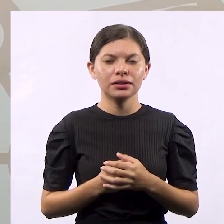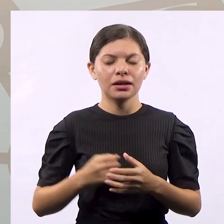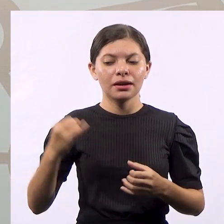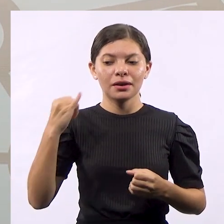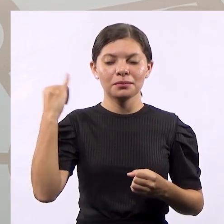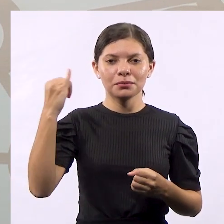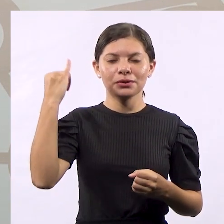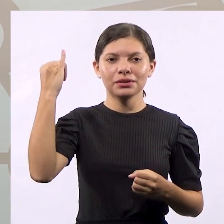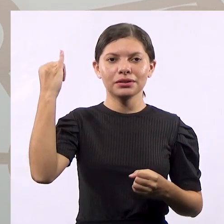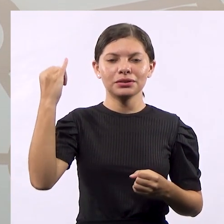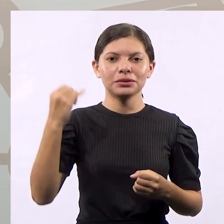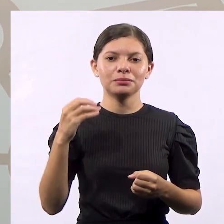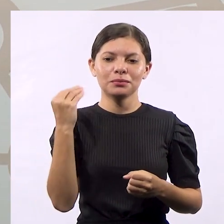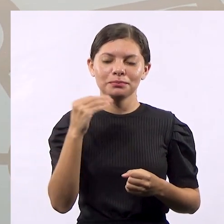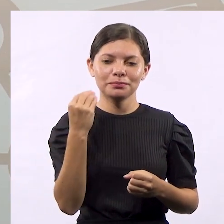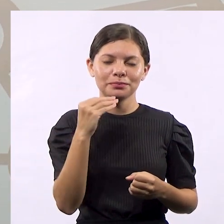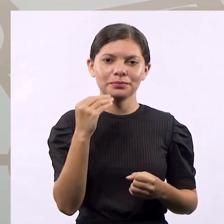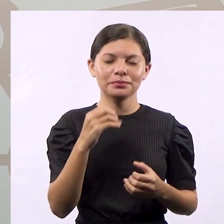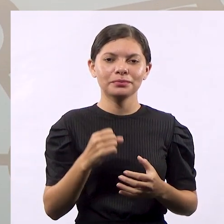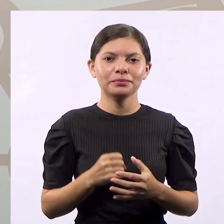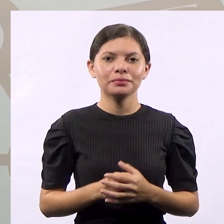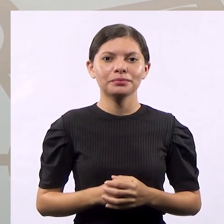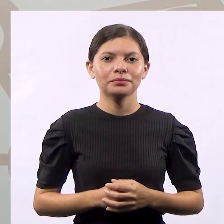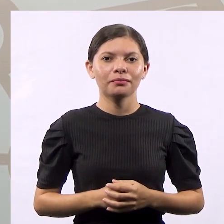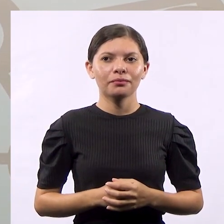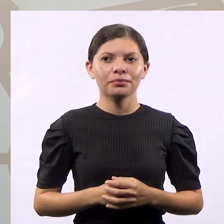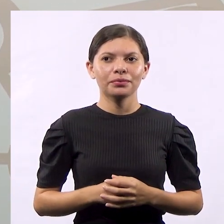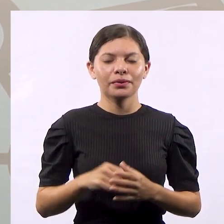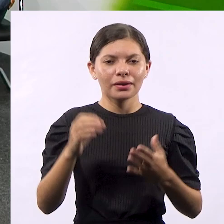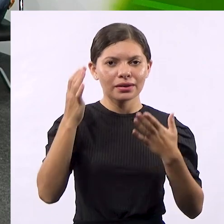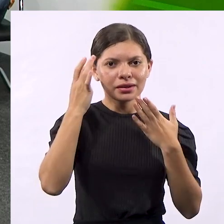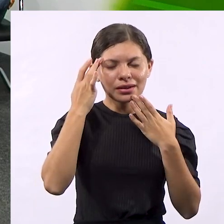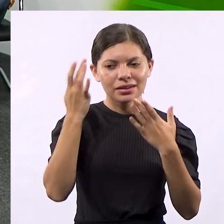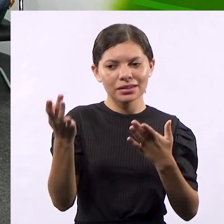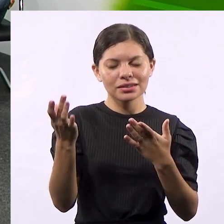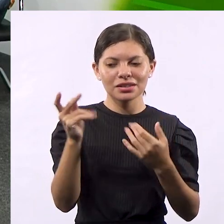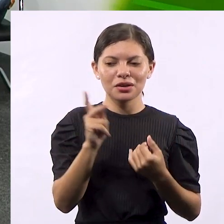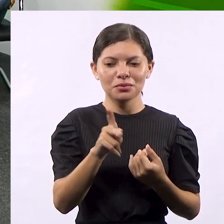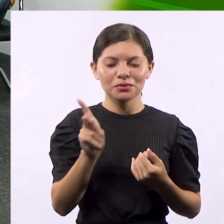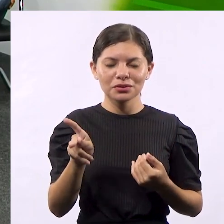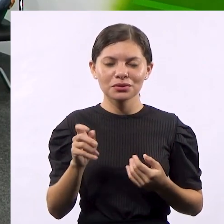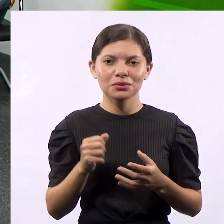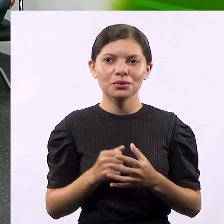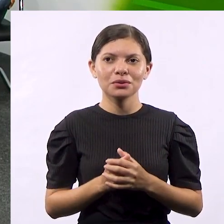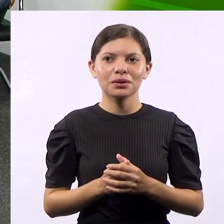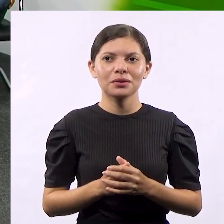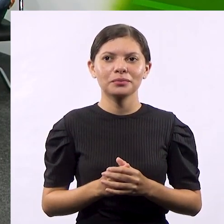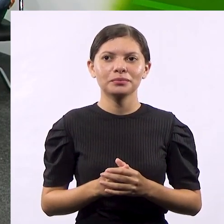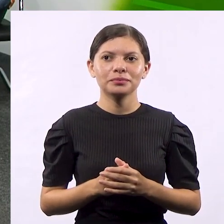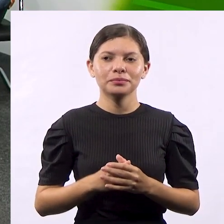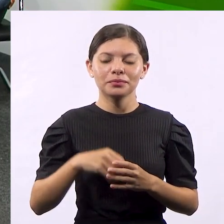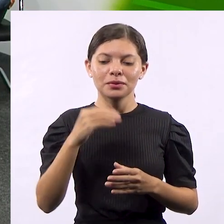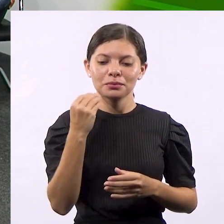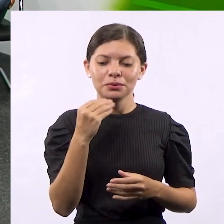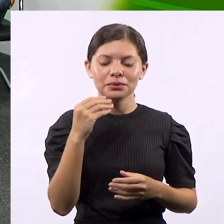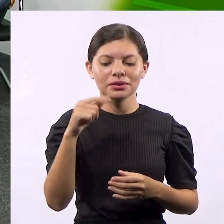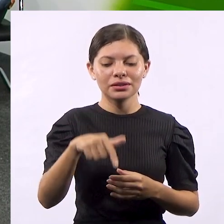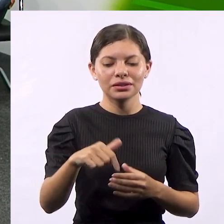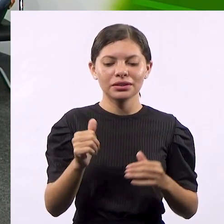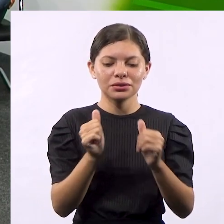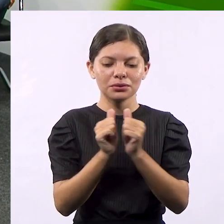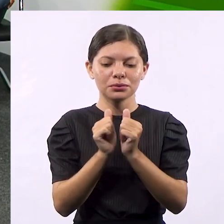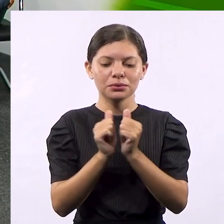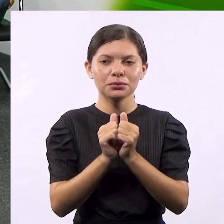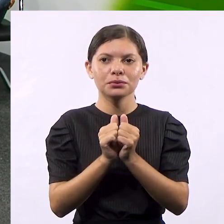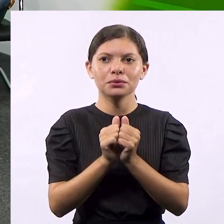muito importante e muito enriquecedor. Aproveitem. Queria agradecer a professora Andréia pelo convite, pela